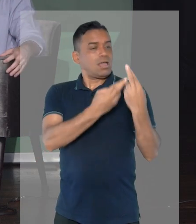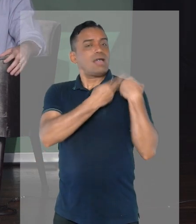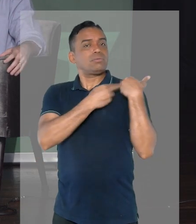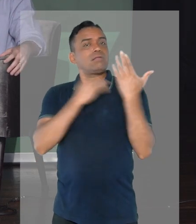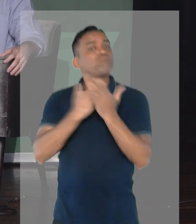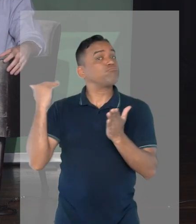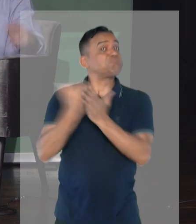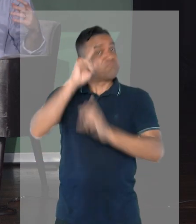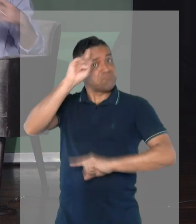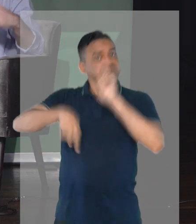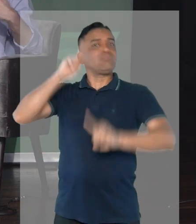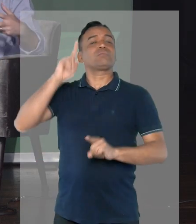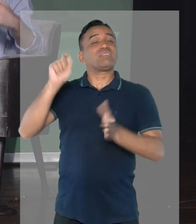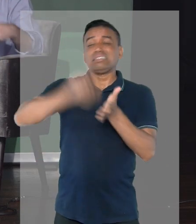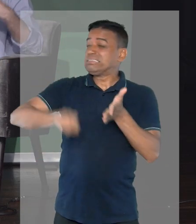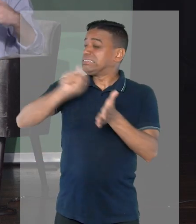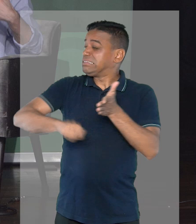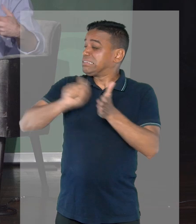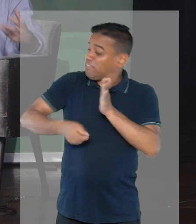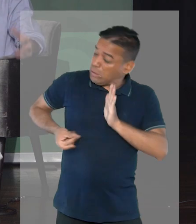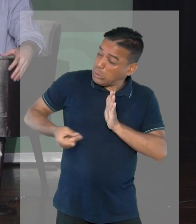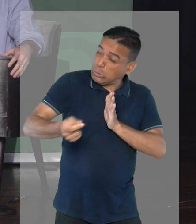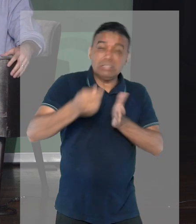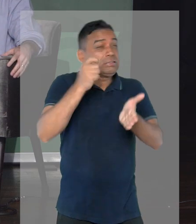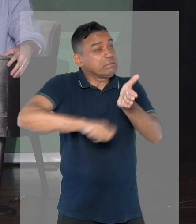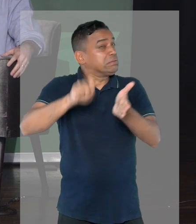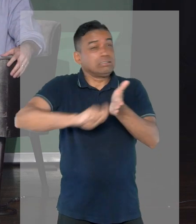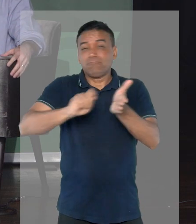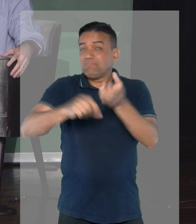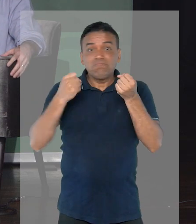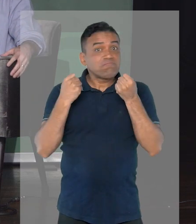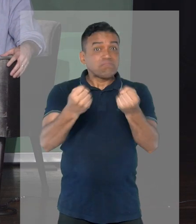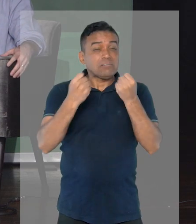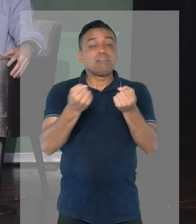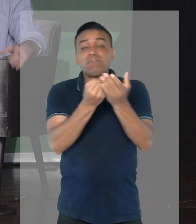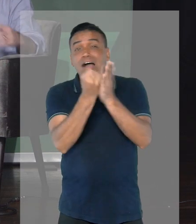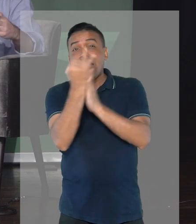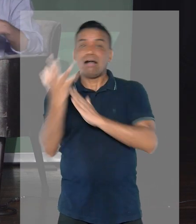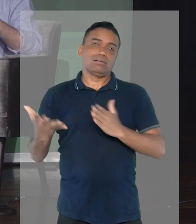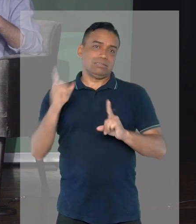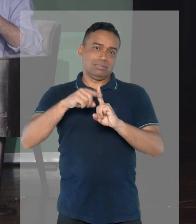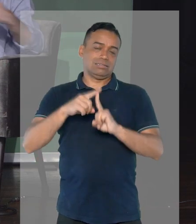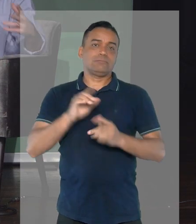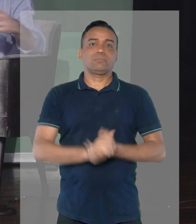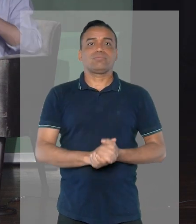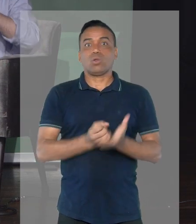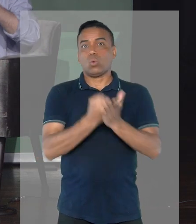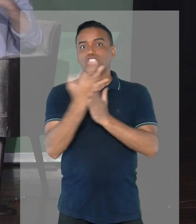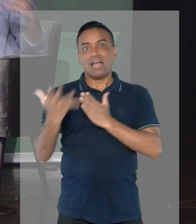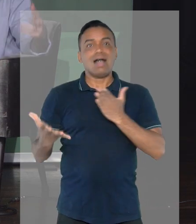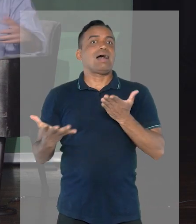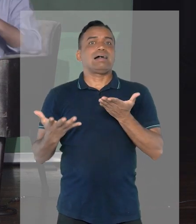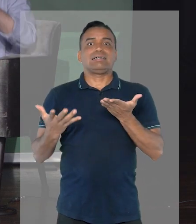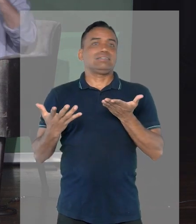cumprido, assim. Ele escreveu muito, foi muita intensidade de escrita, assim. O volume de